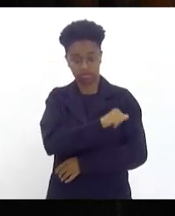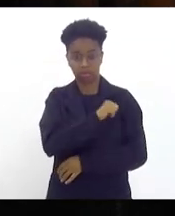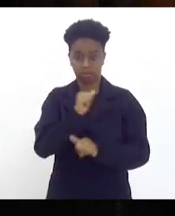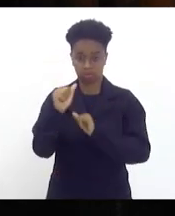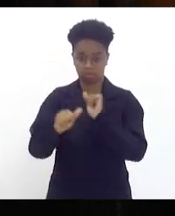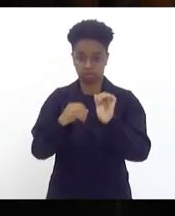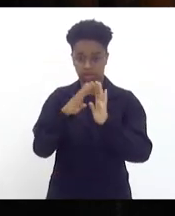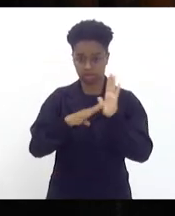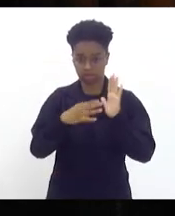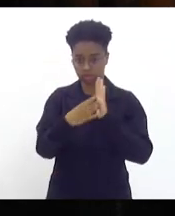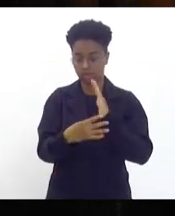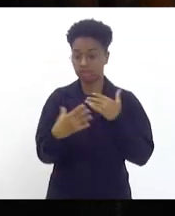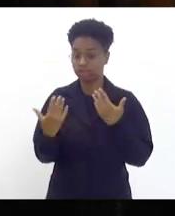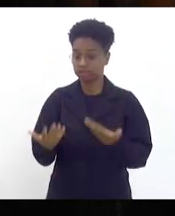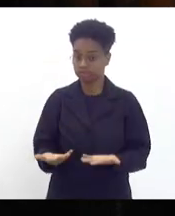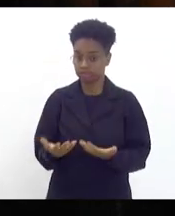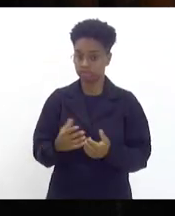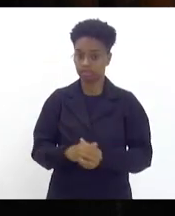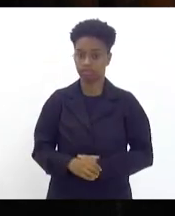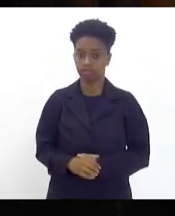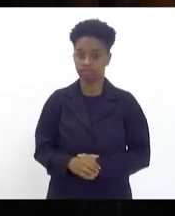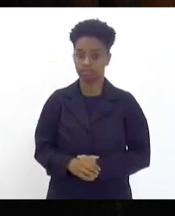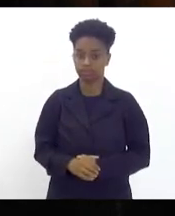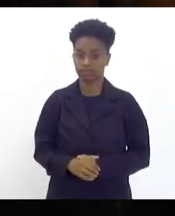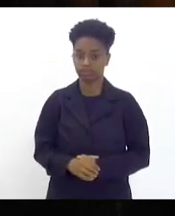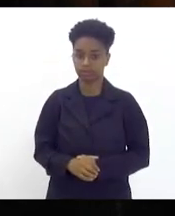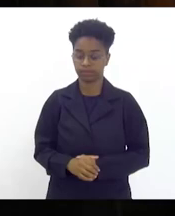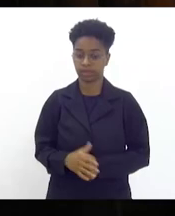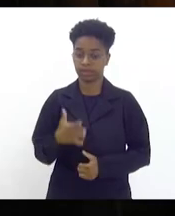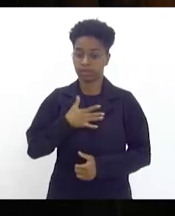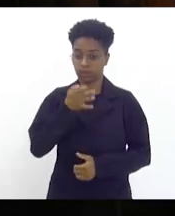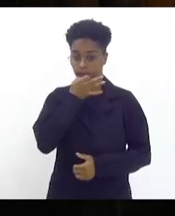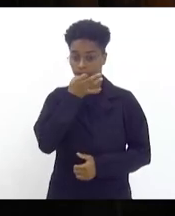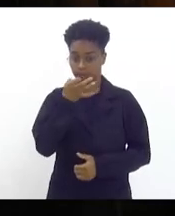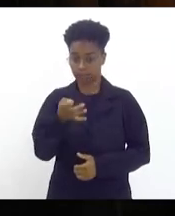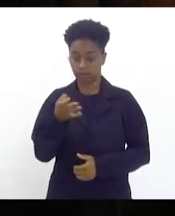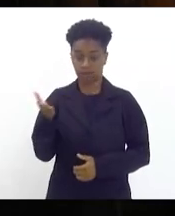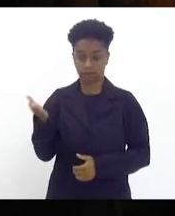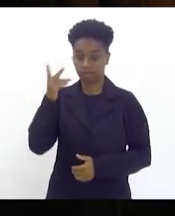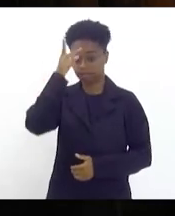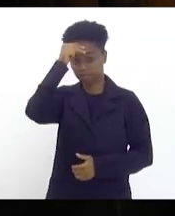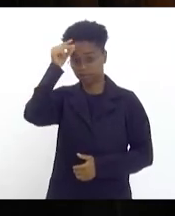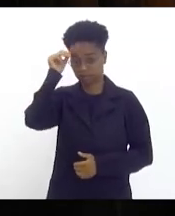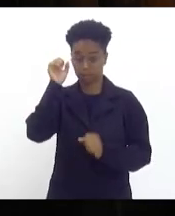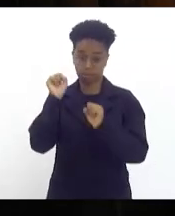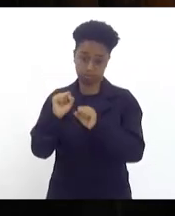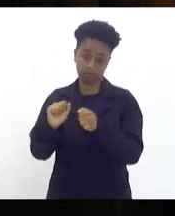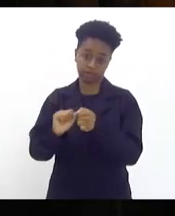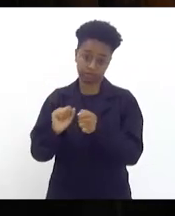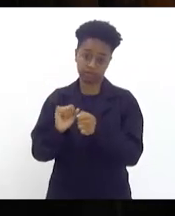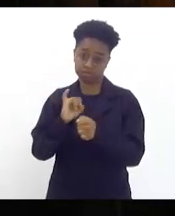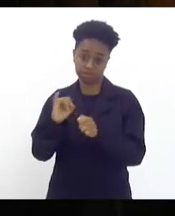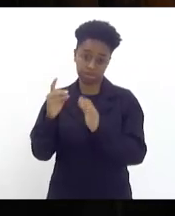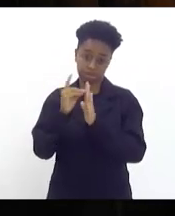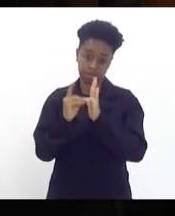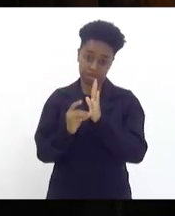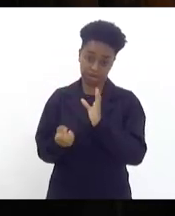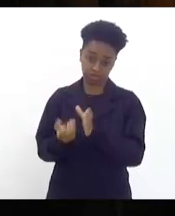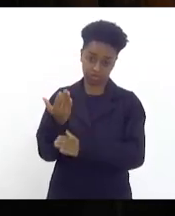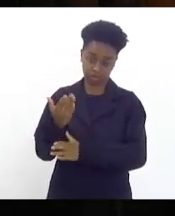escala portanto a minha consideração é que o próprio Prefeito poderia fazê-lo por mero decreto